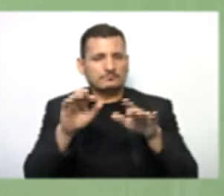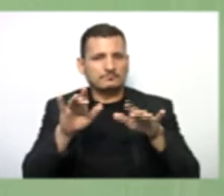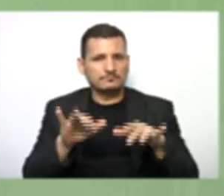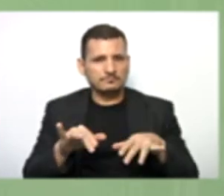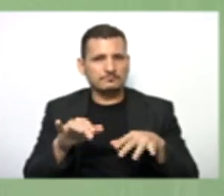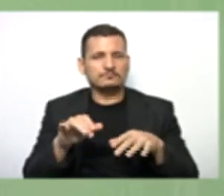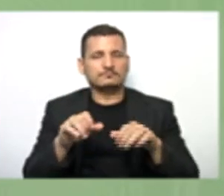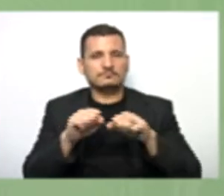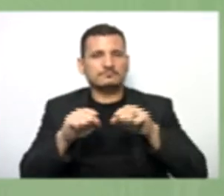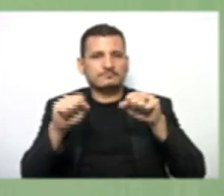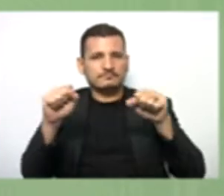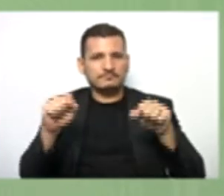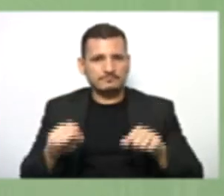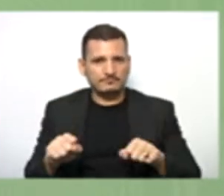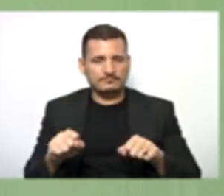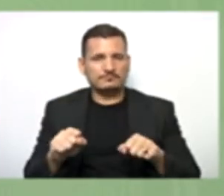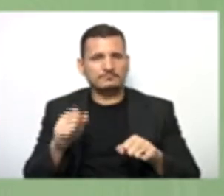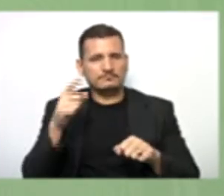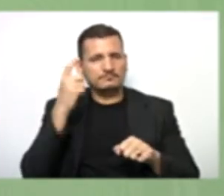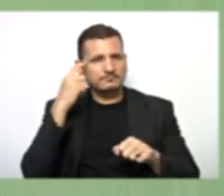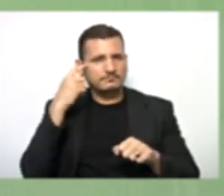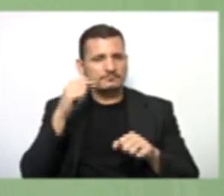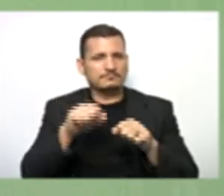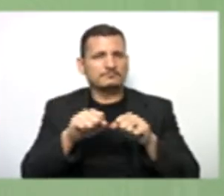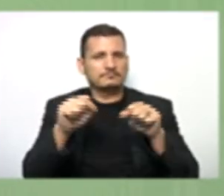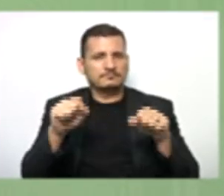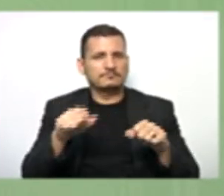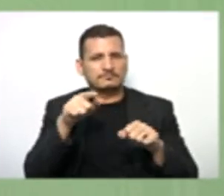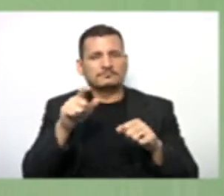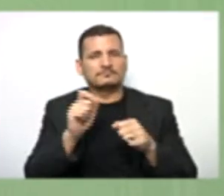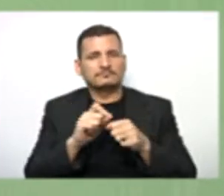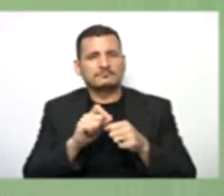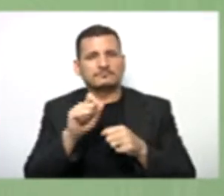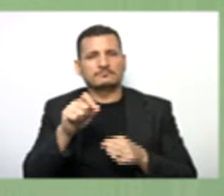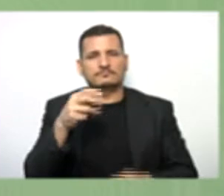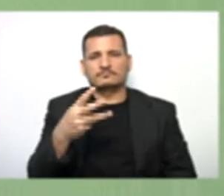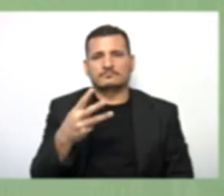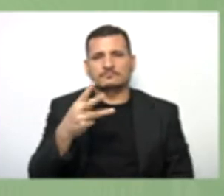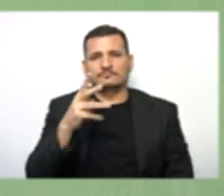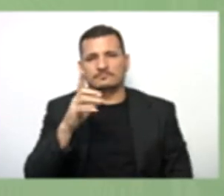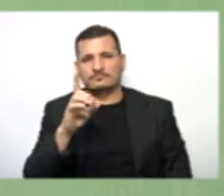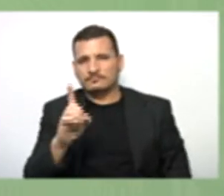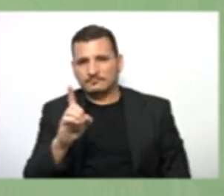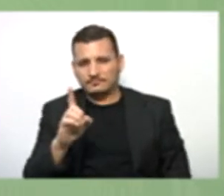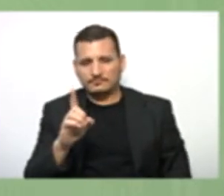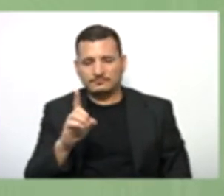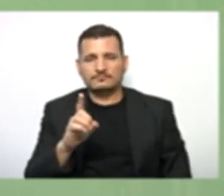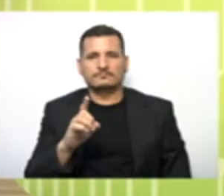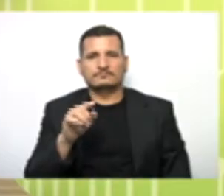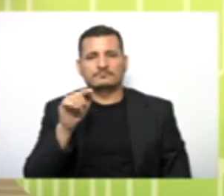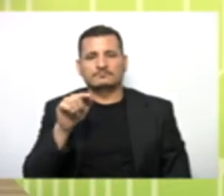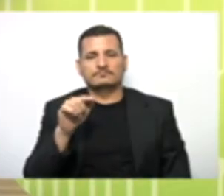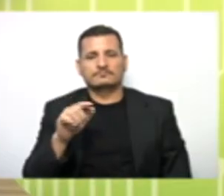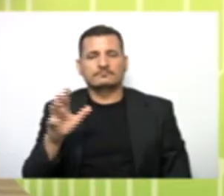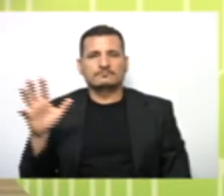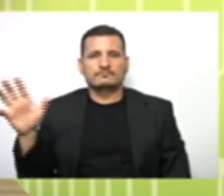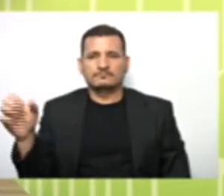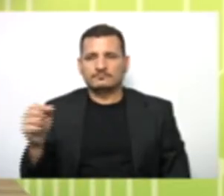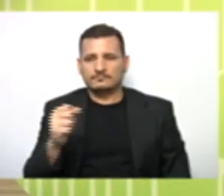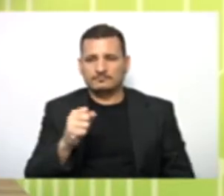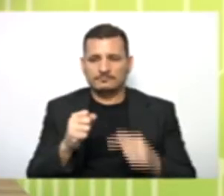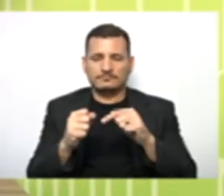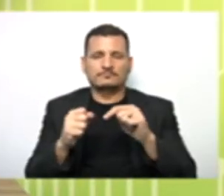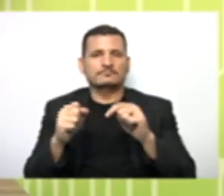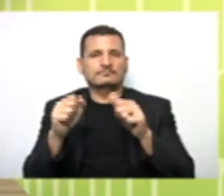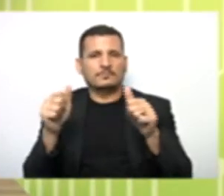num software que faz renderização 3D, ou seja, você tem que pegar uma imagem, você não tem só aquela imagem plana,